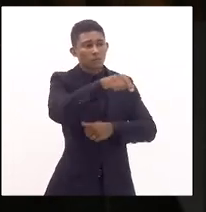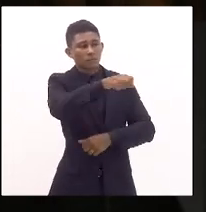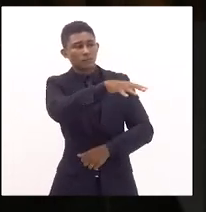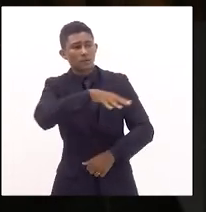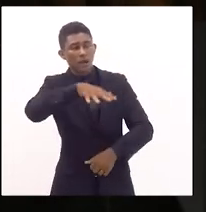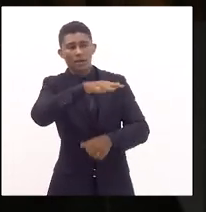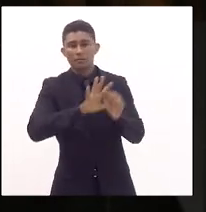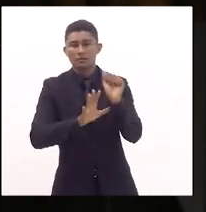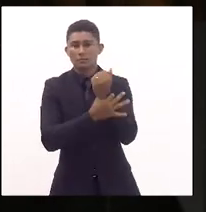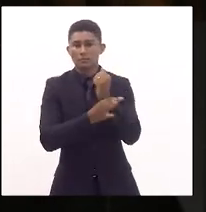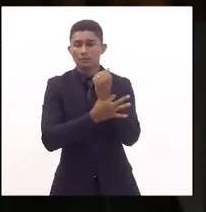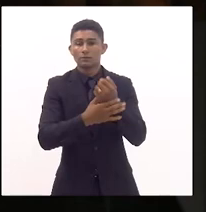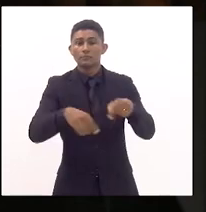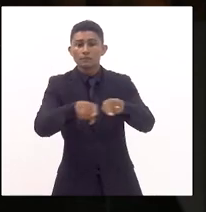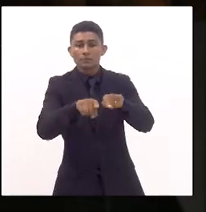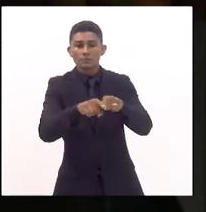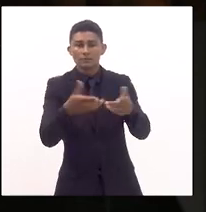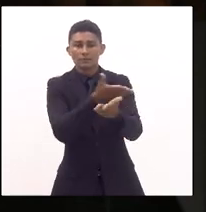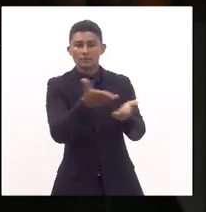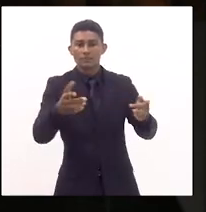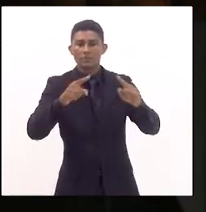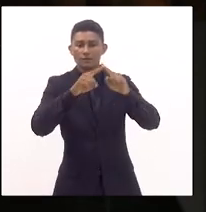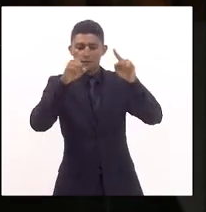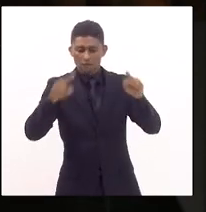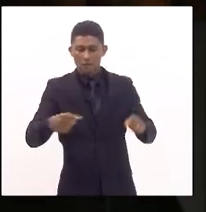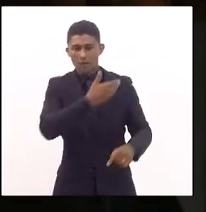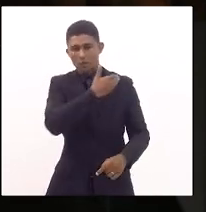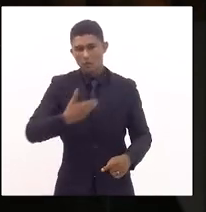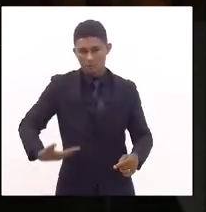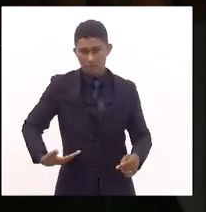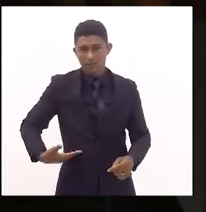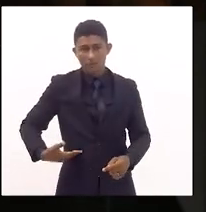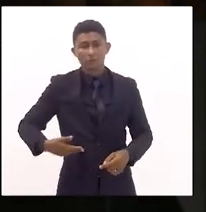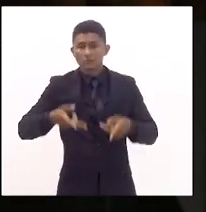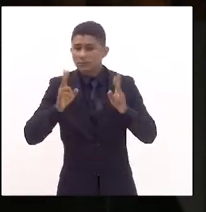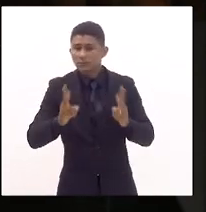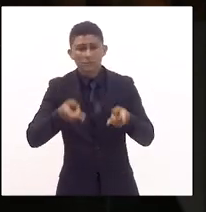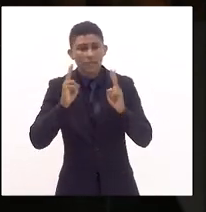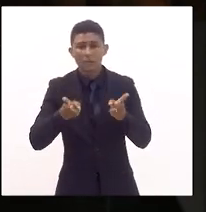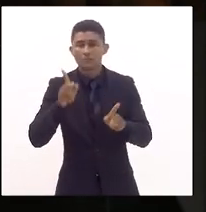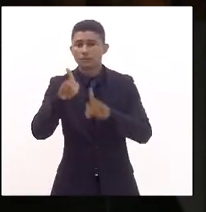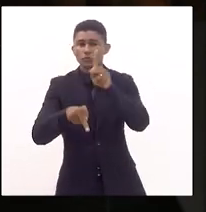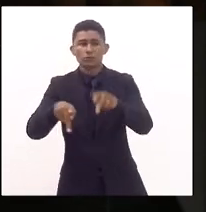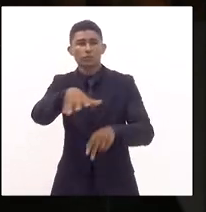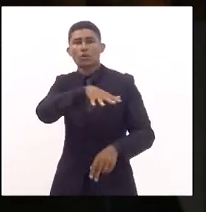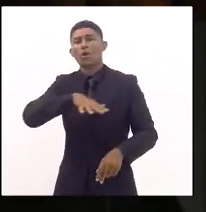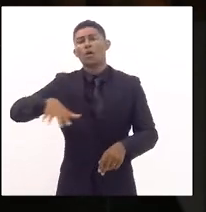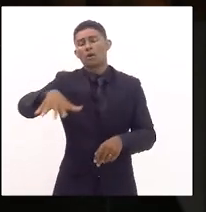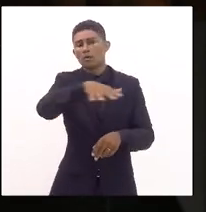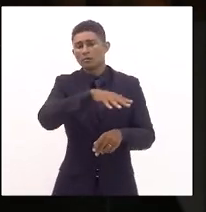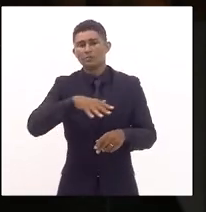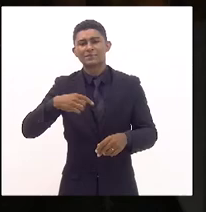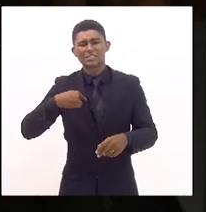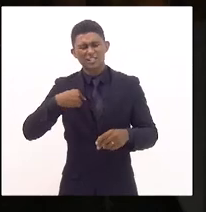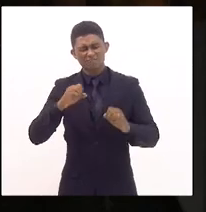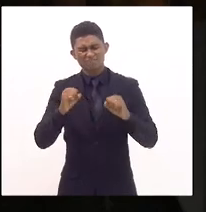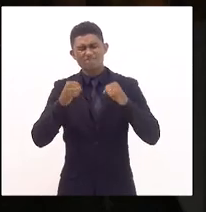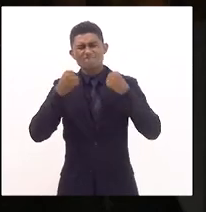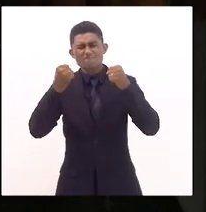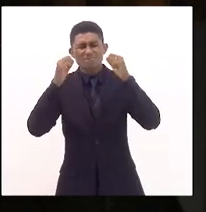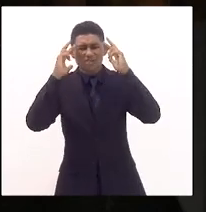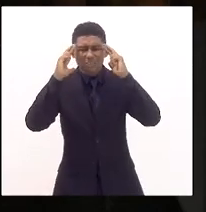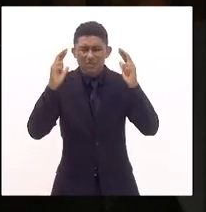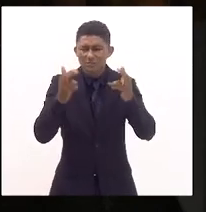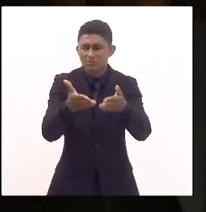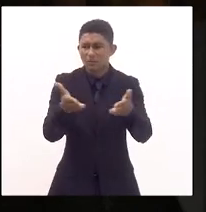mas de toda a esfera dos servidores do Estado, para toda a população, com tanto zelo e respeito